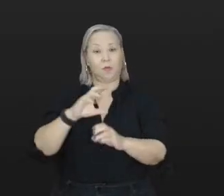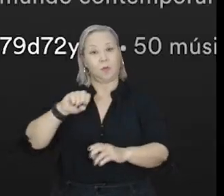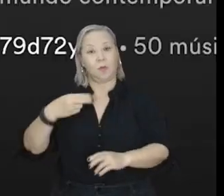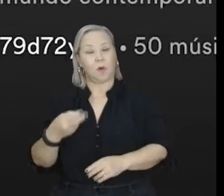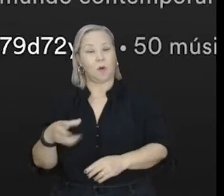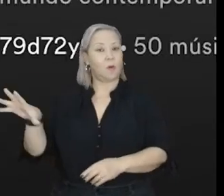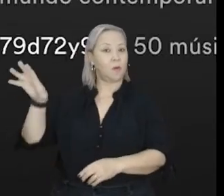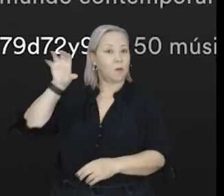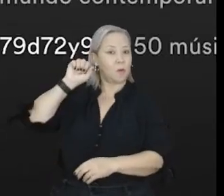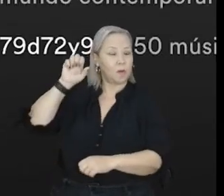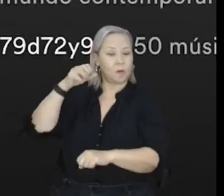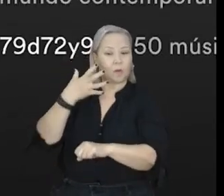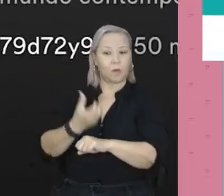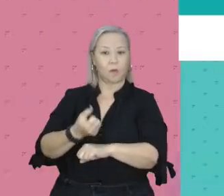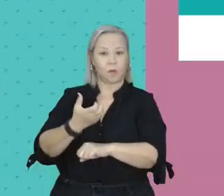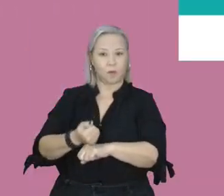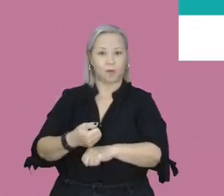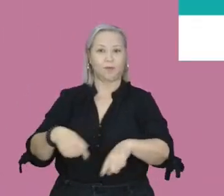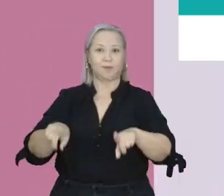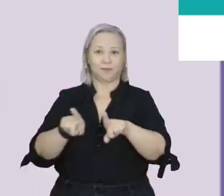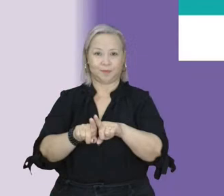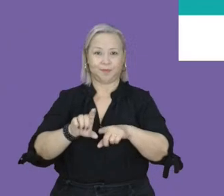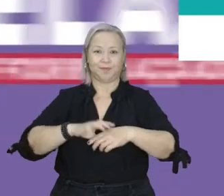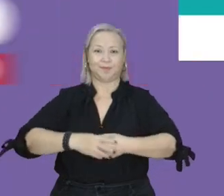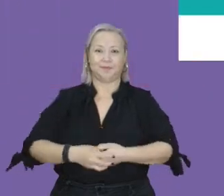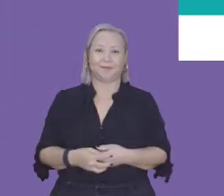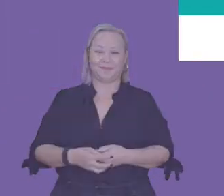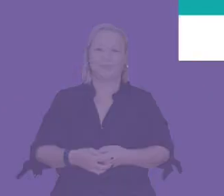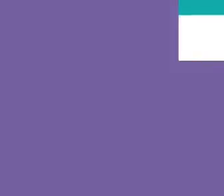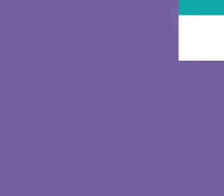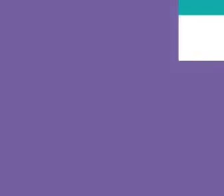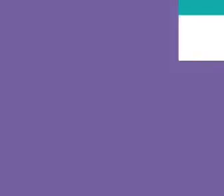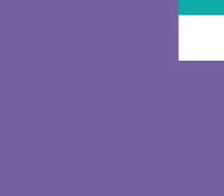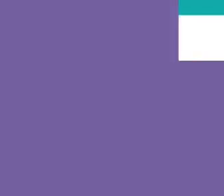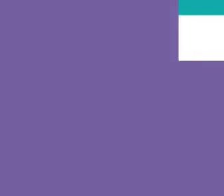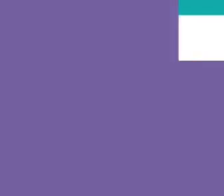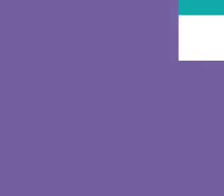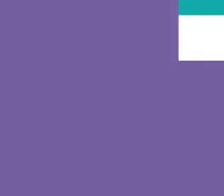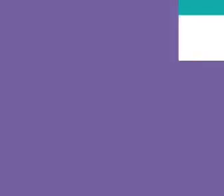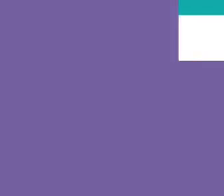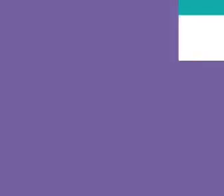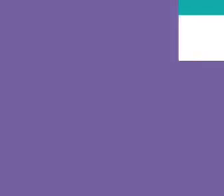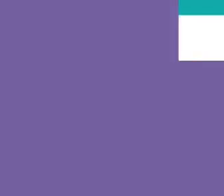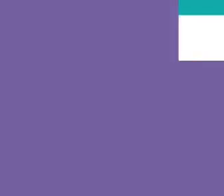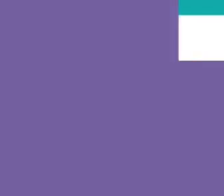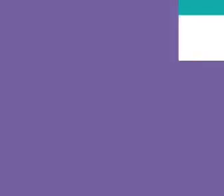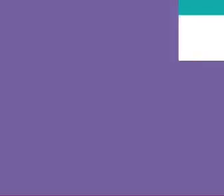formato de podcast no Spotify.